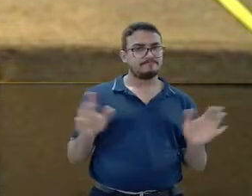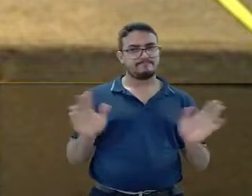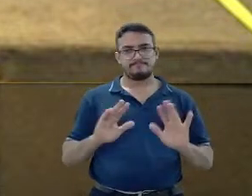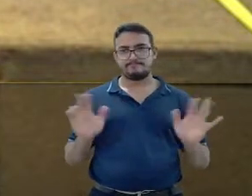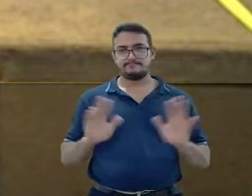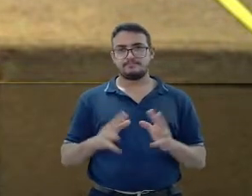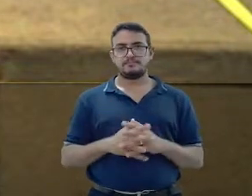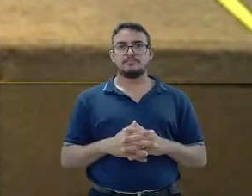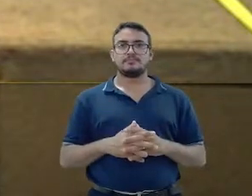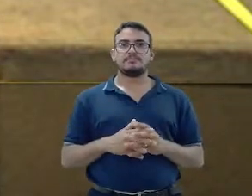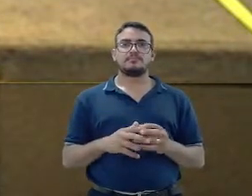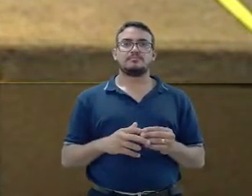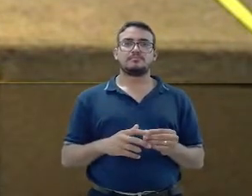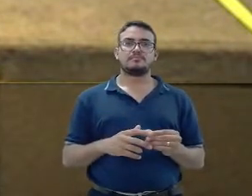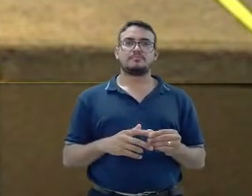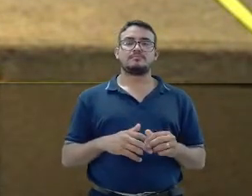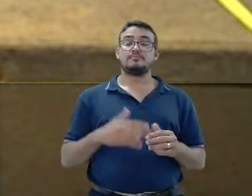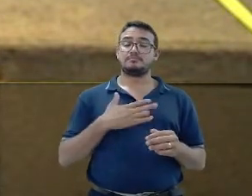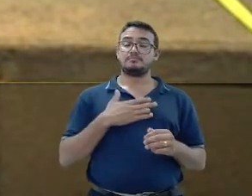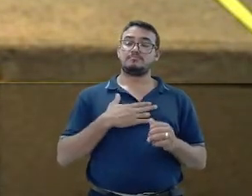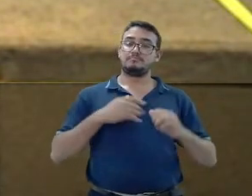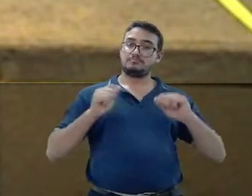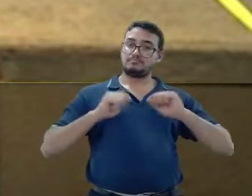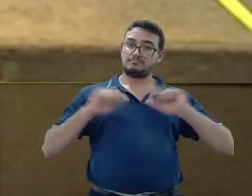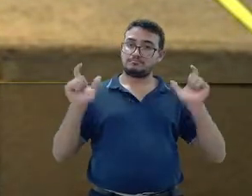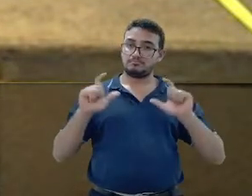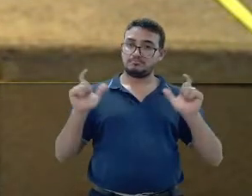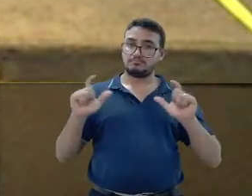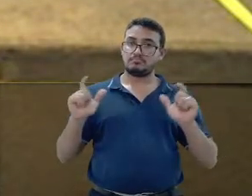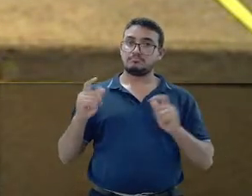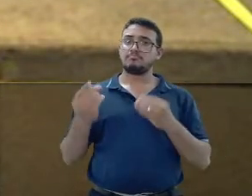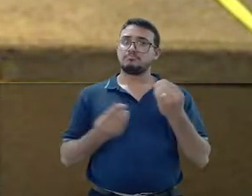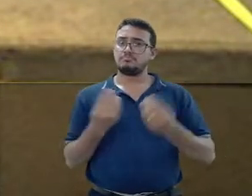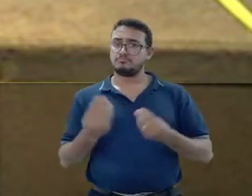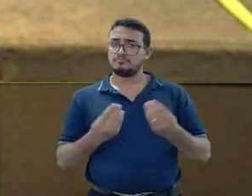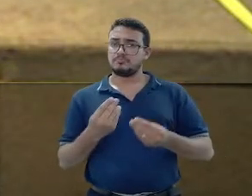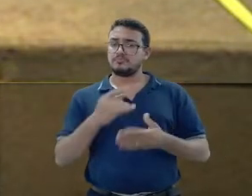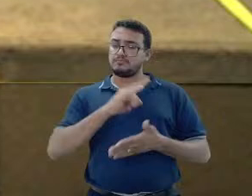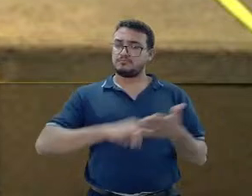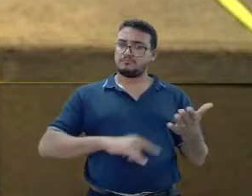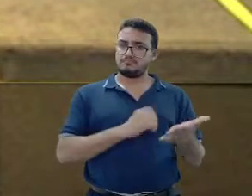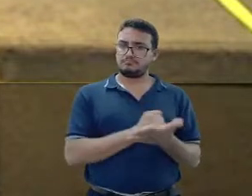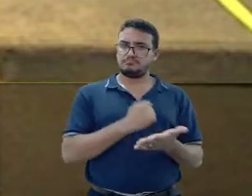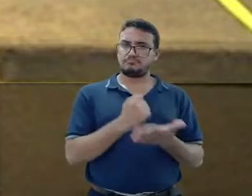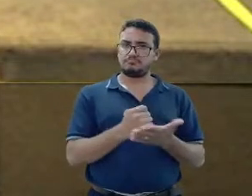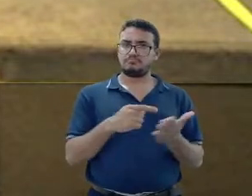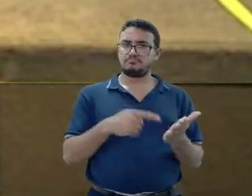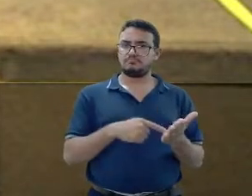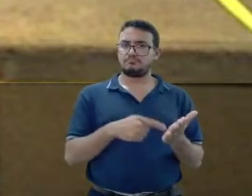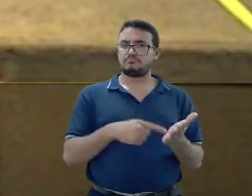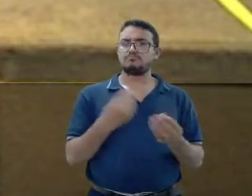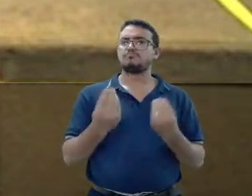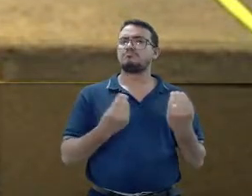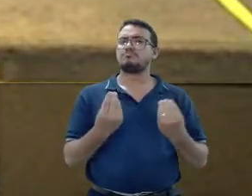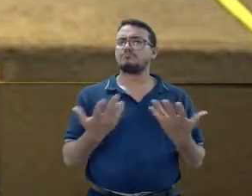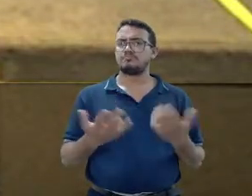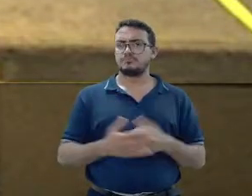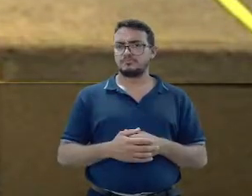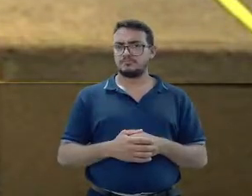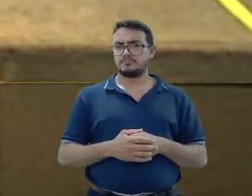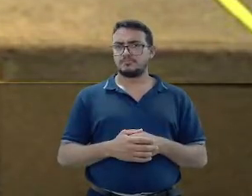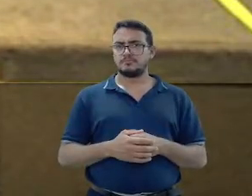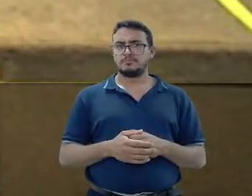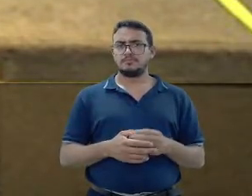o que eu chamo a atenção é a forma da elaboração do laudo e de que forma eles foram a sua produção no